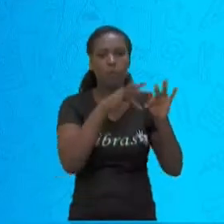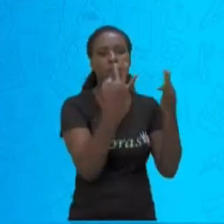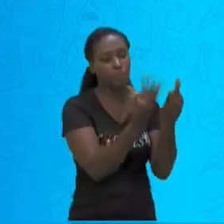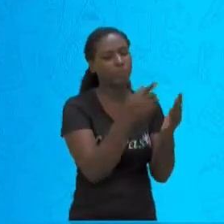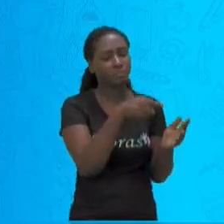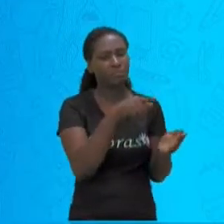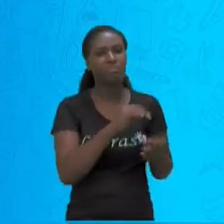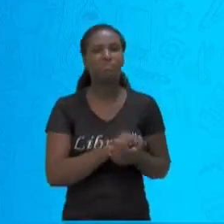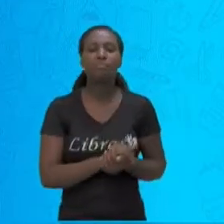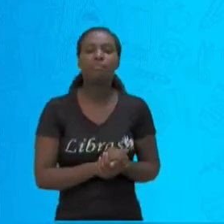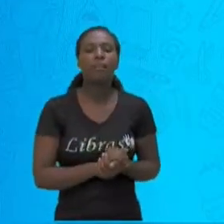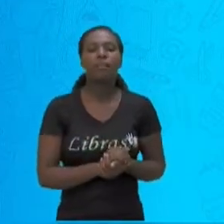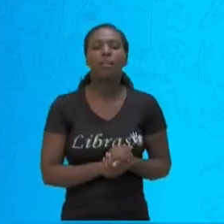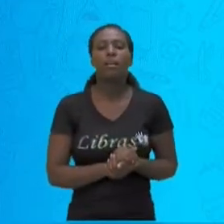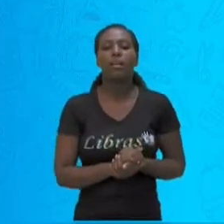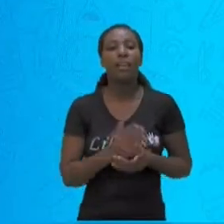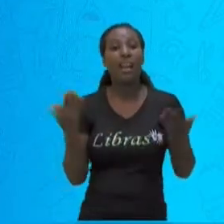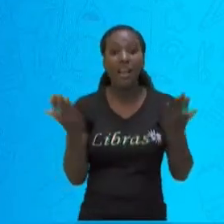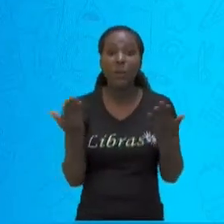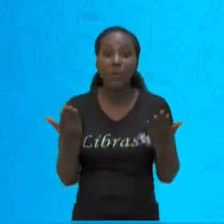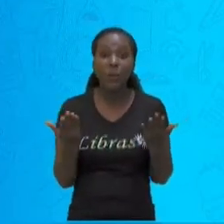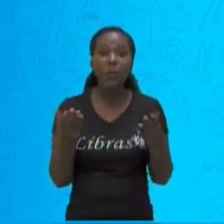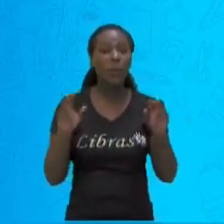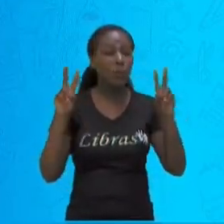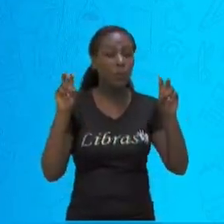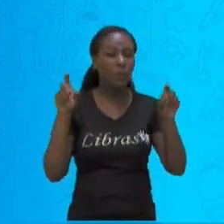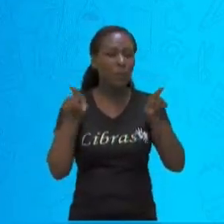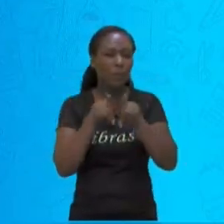Também vamos falar agora sobre